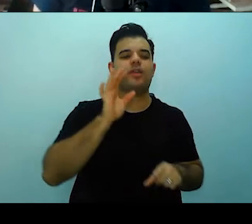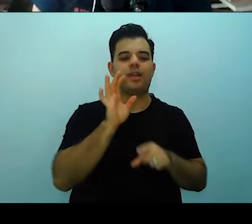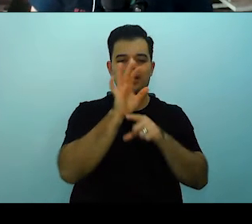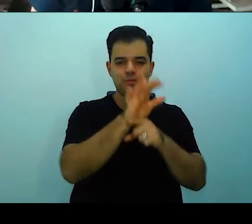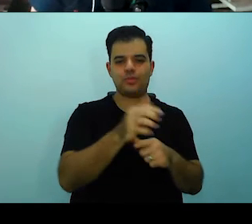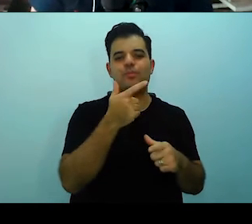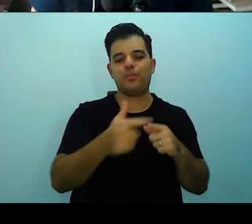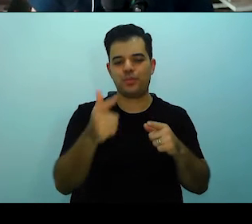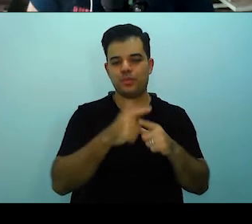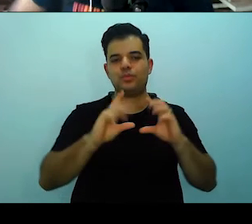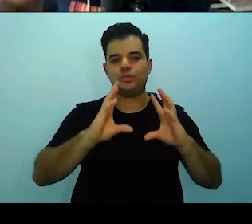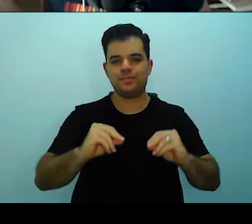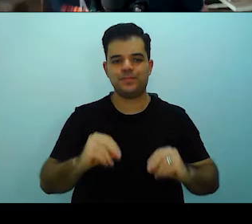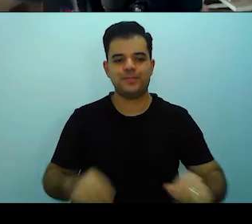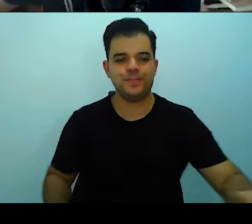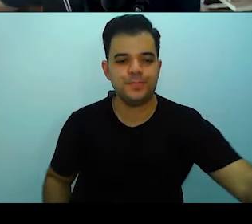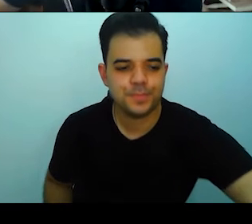pontuar. Pode passar?